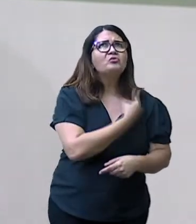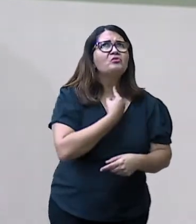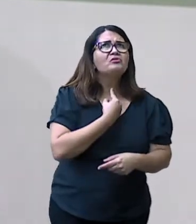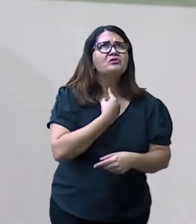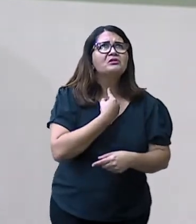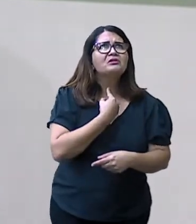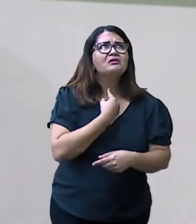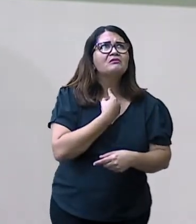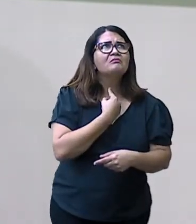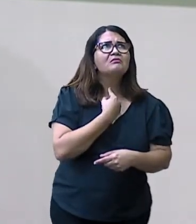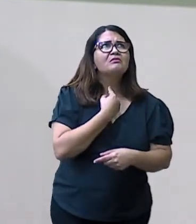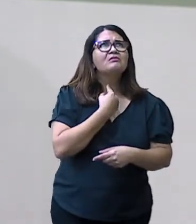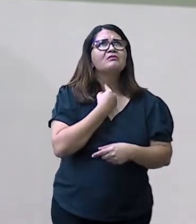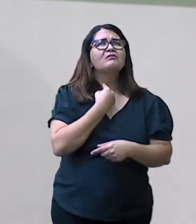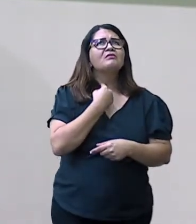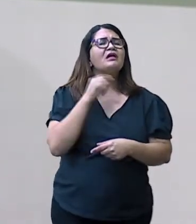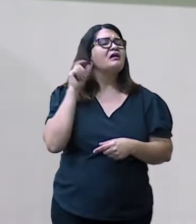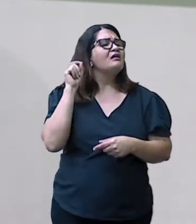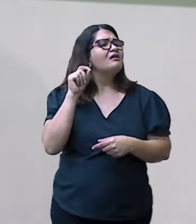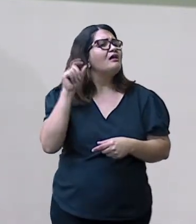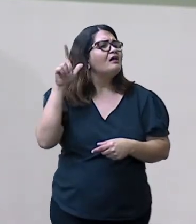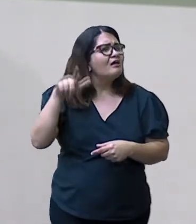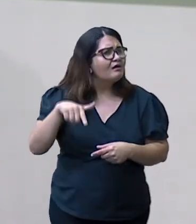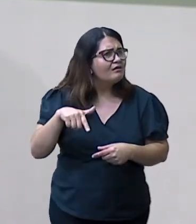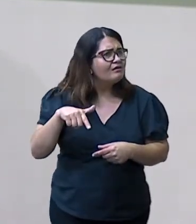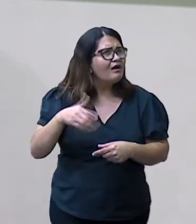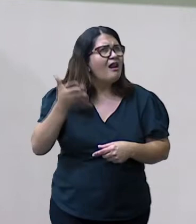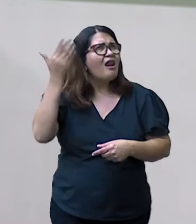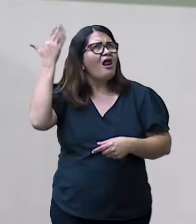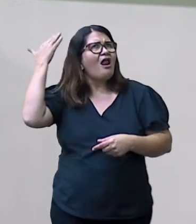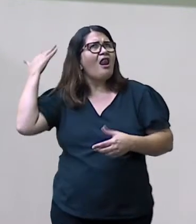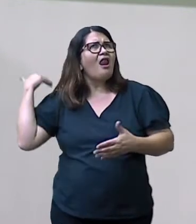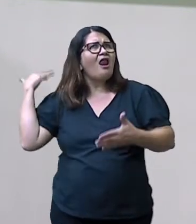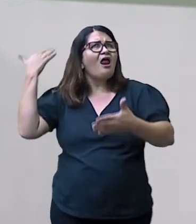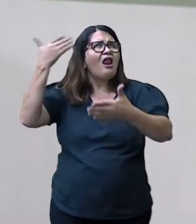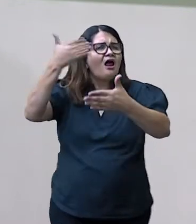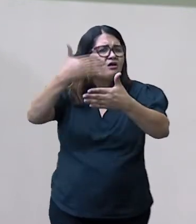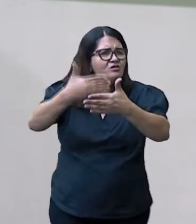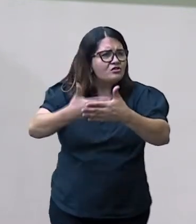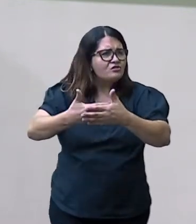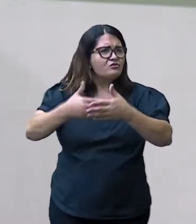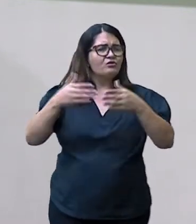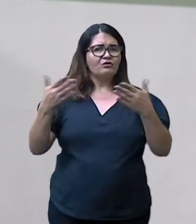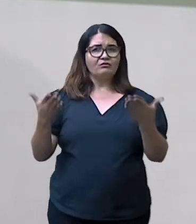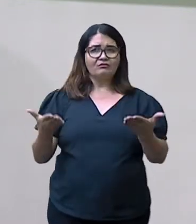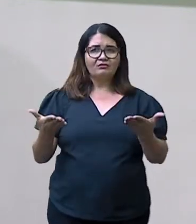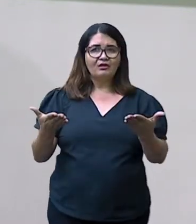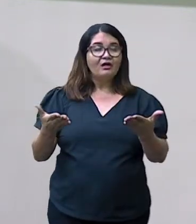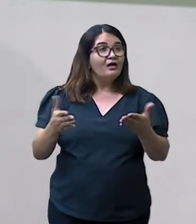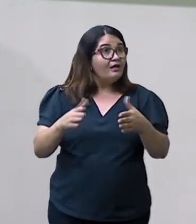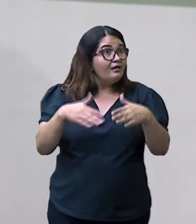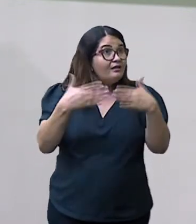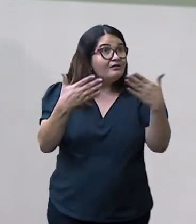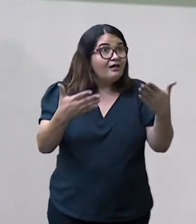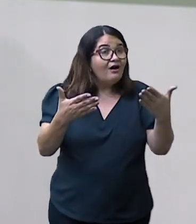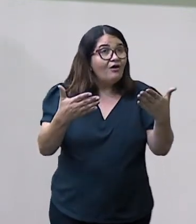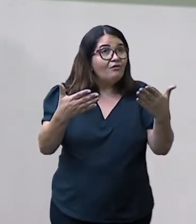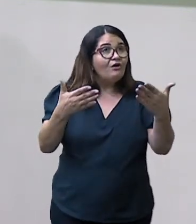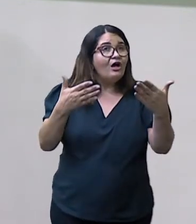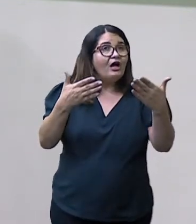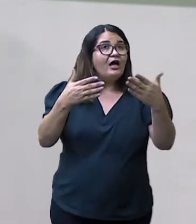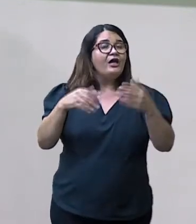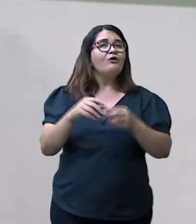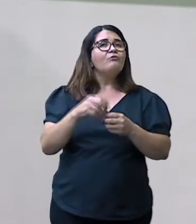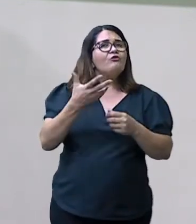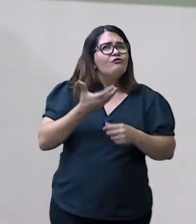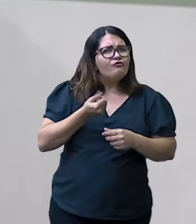e planejei a viagem lá na Espanha, né? Para poder começar por lá, porque os Andrade, por exemplo,